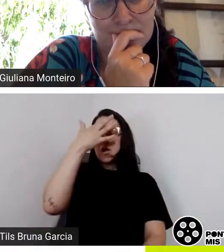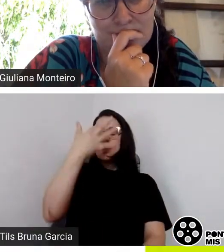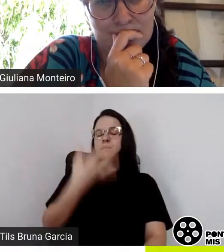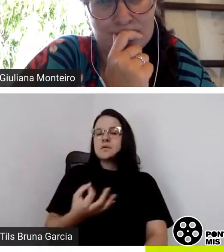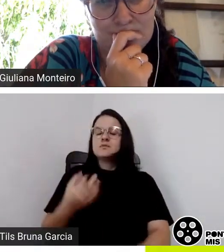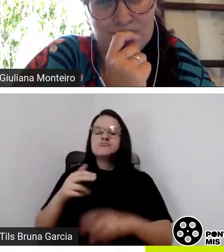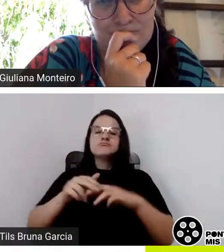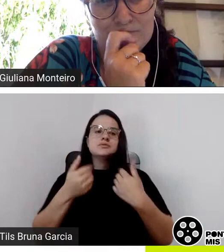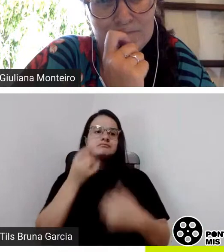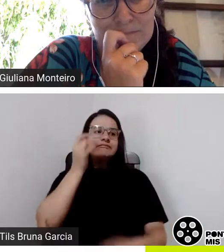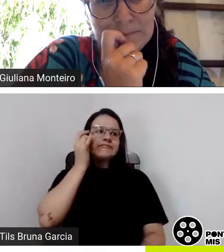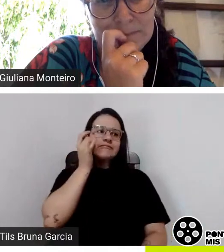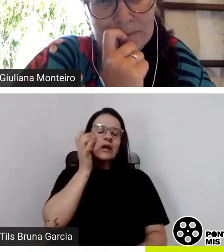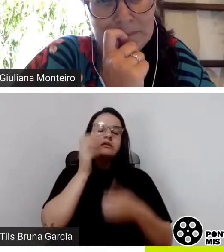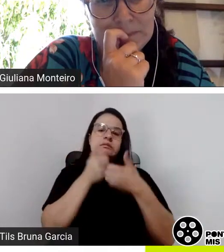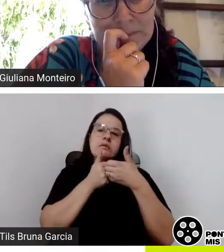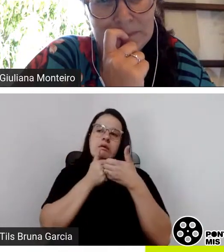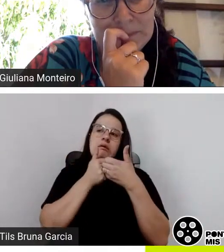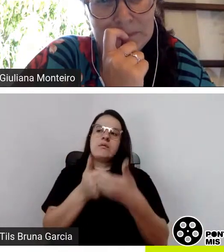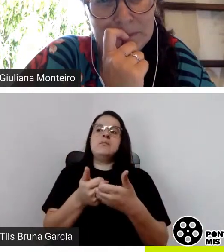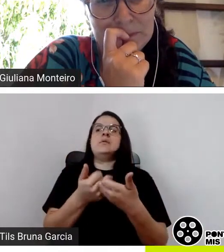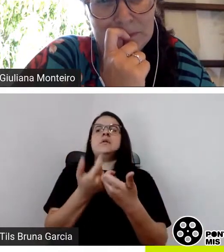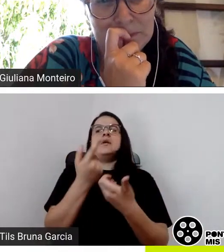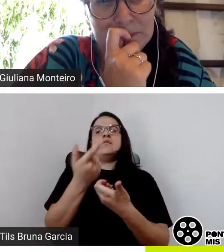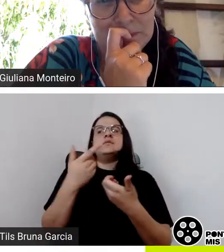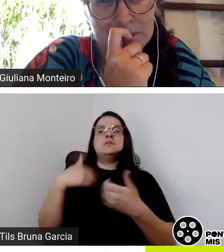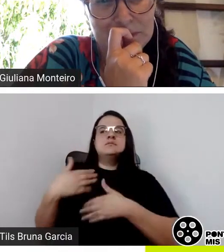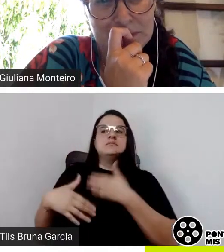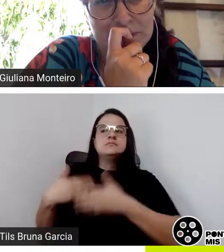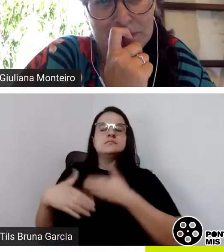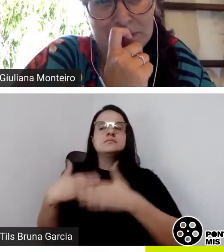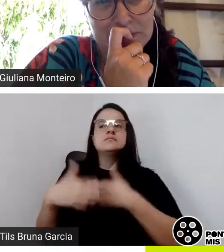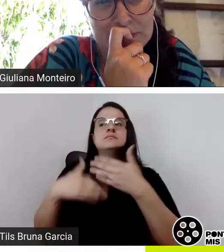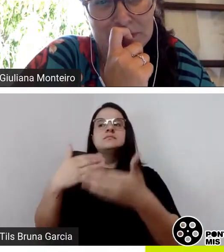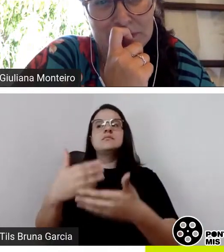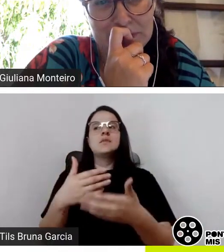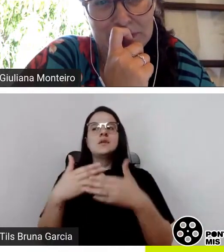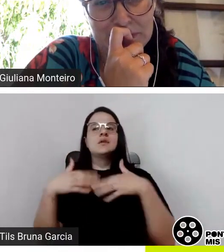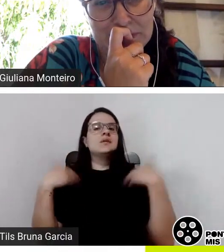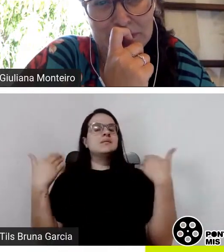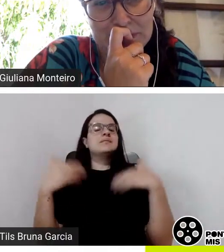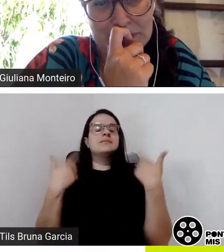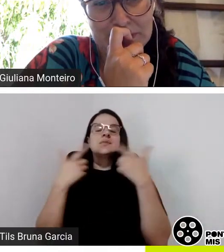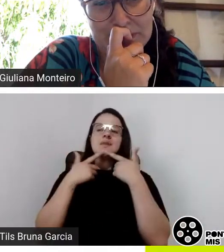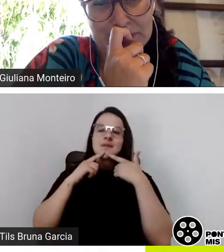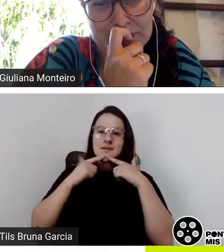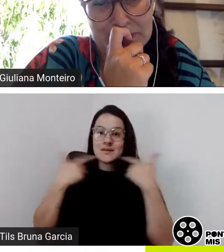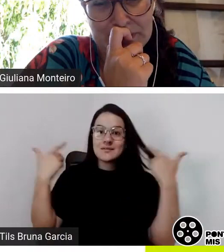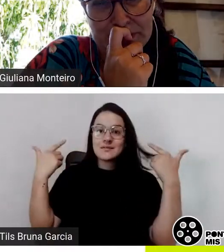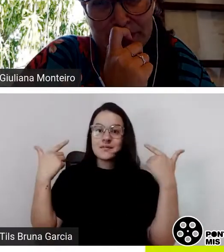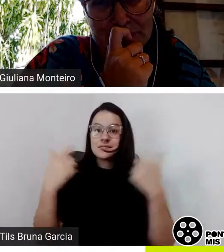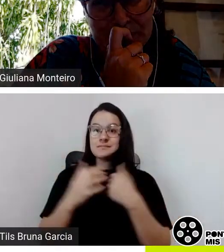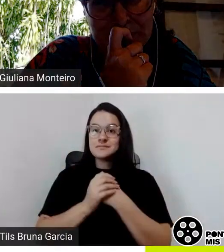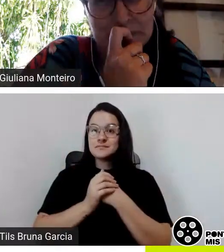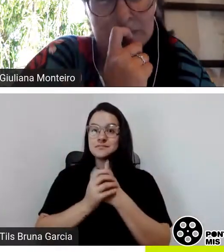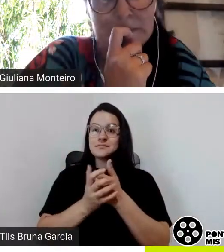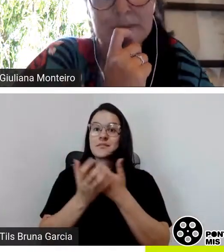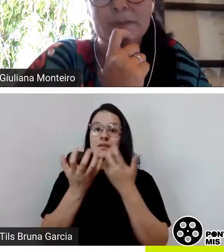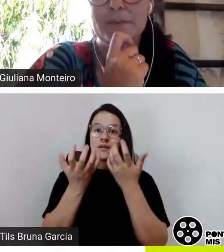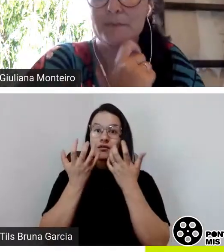nunca se perde, você se diverte muito bem. E aí eu queria perguntar sobre isso,